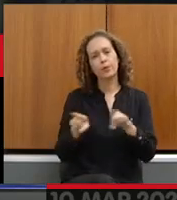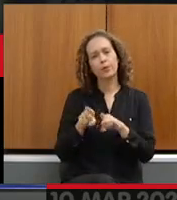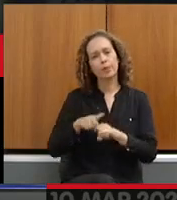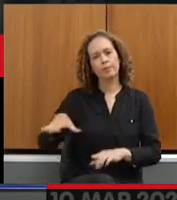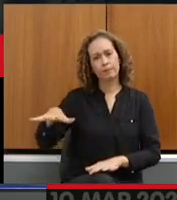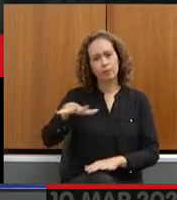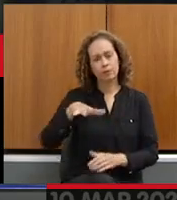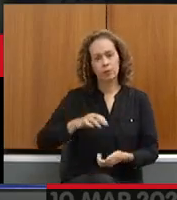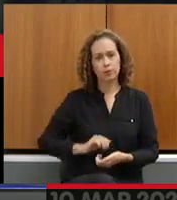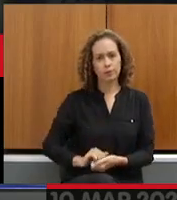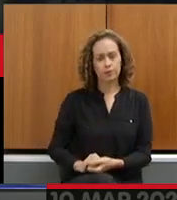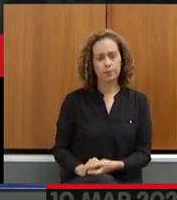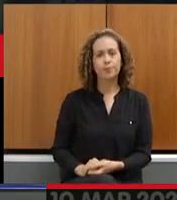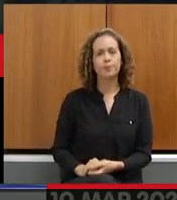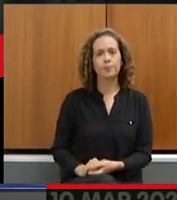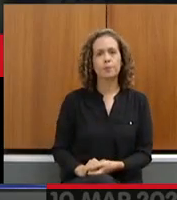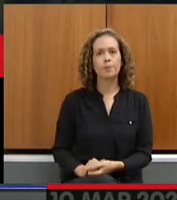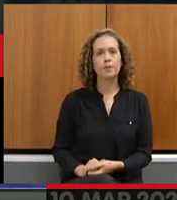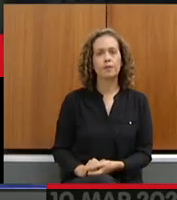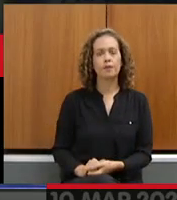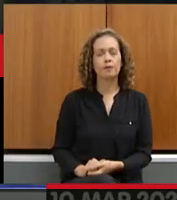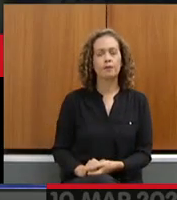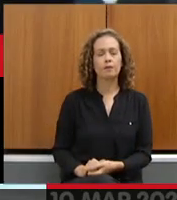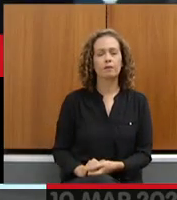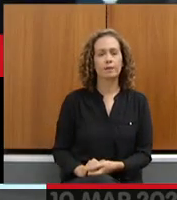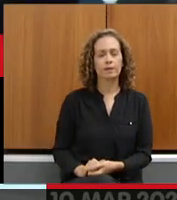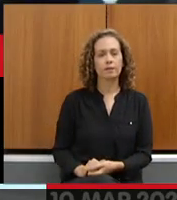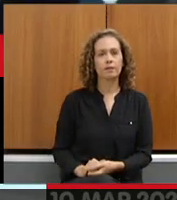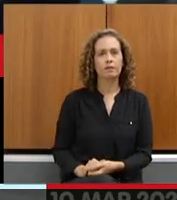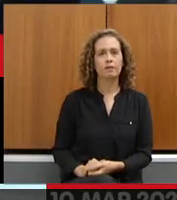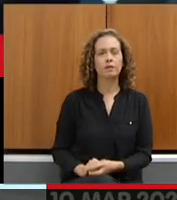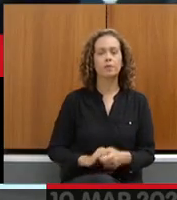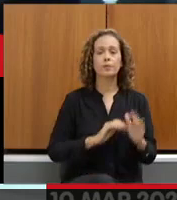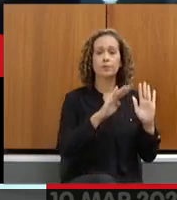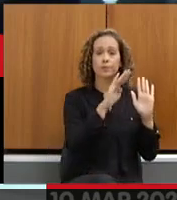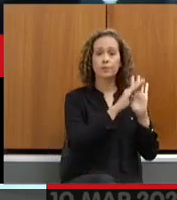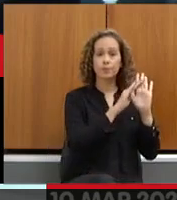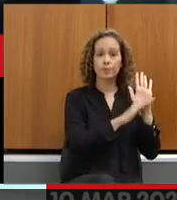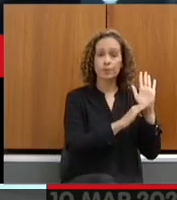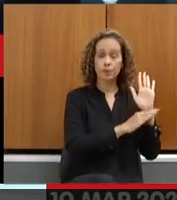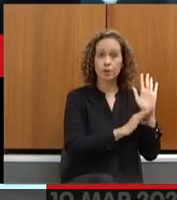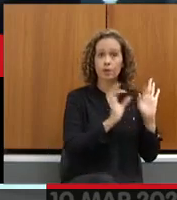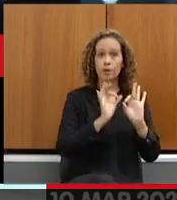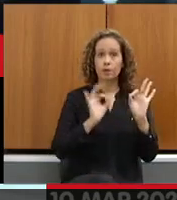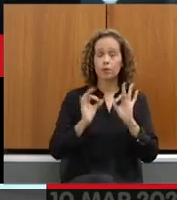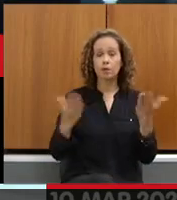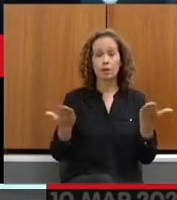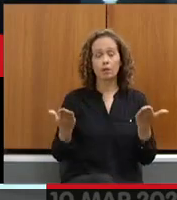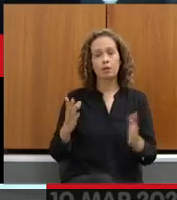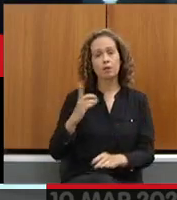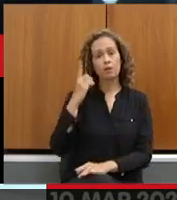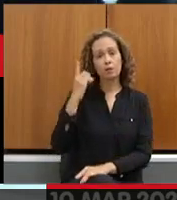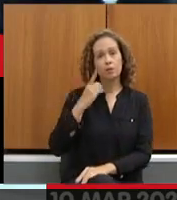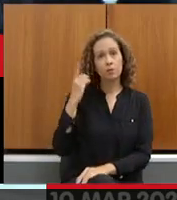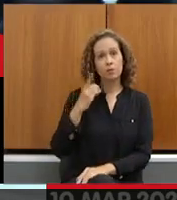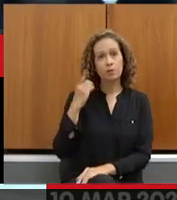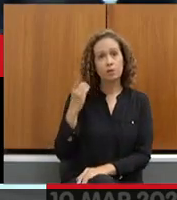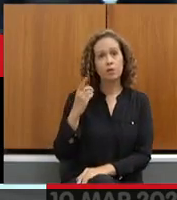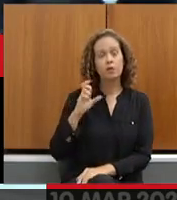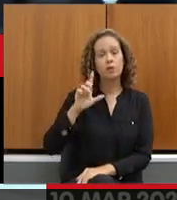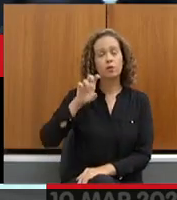região é tão jovem Presidente pela ordem Deputado João Vitor Xavier